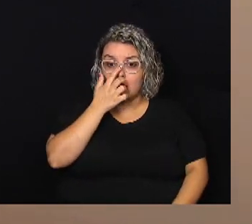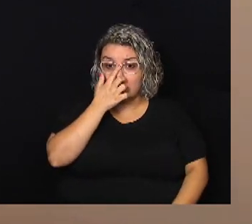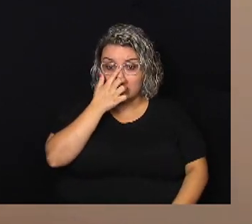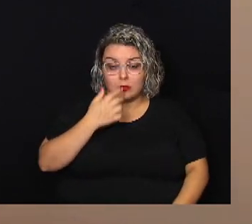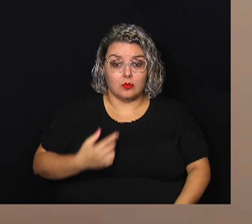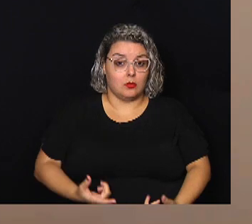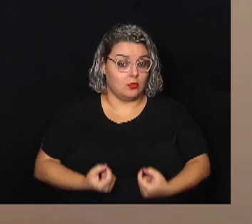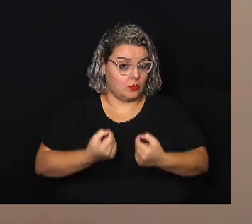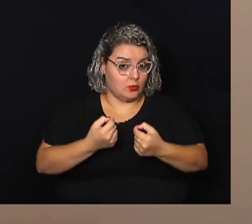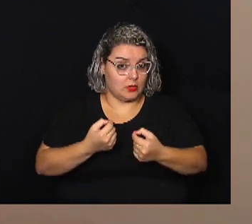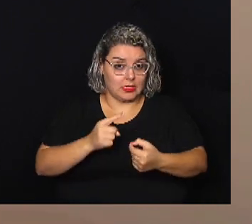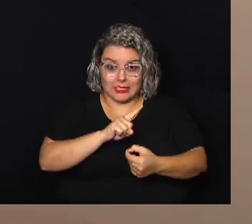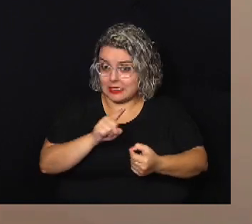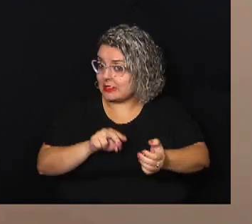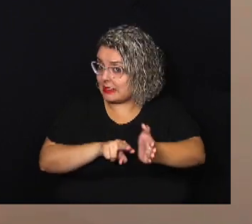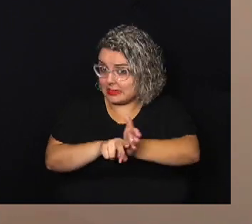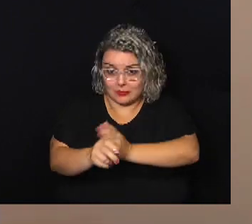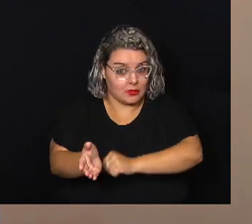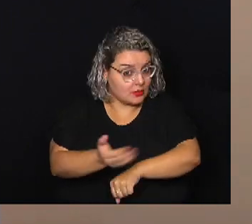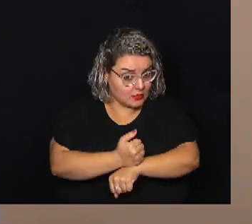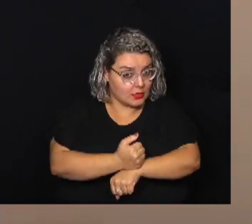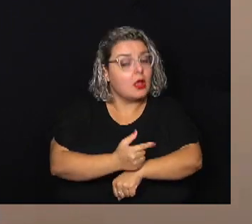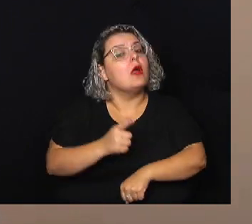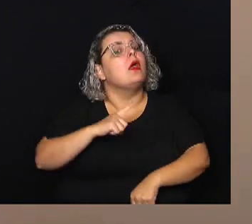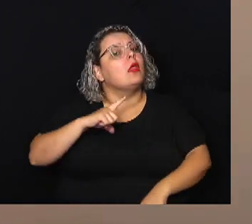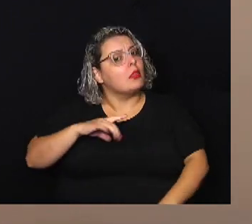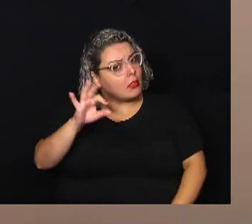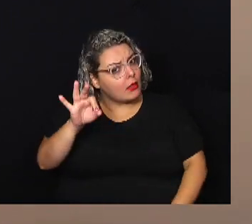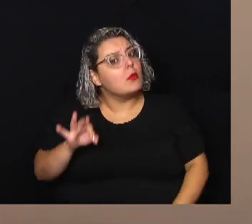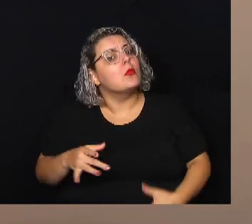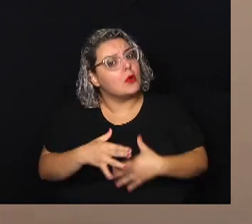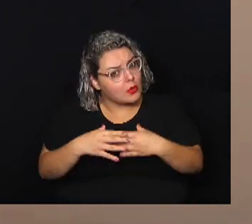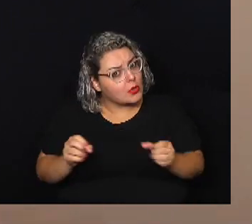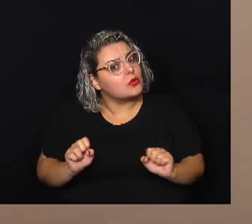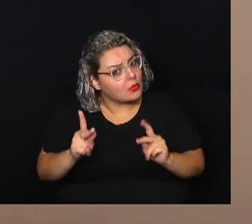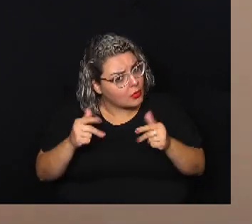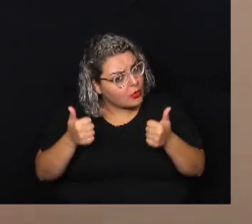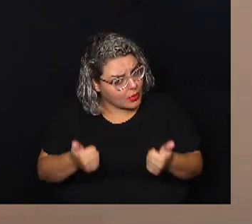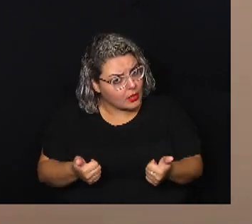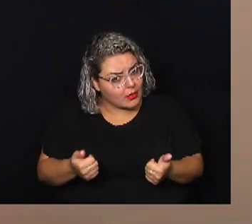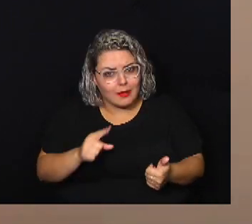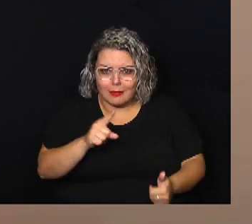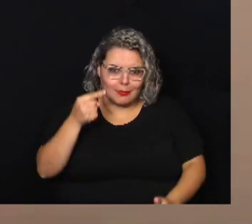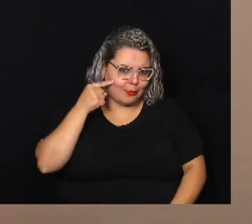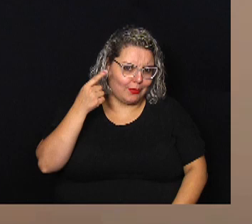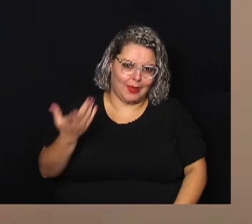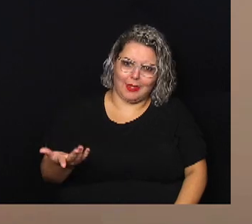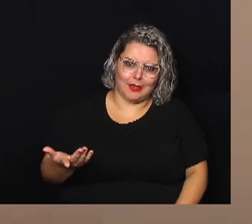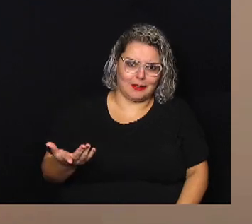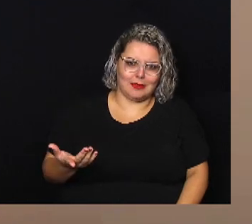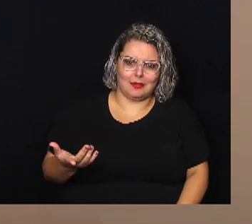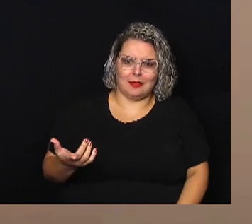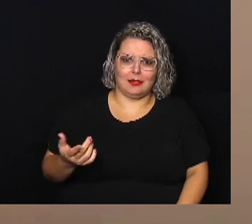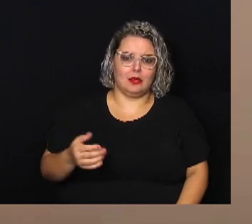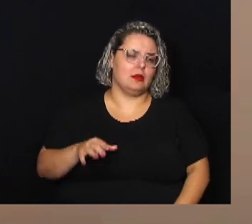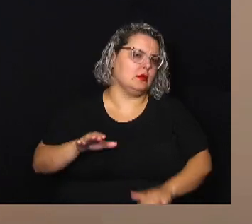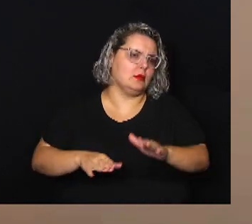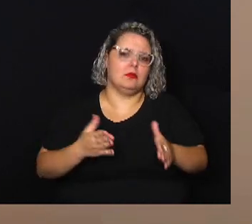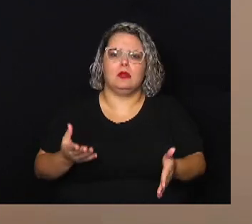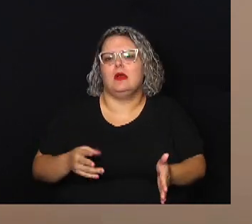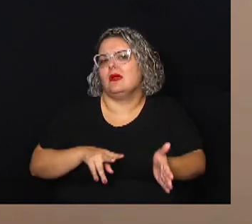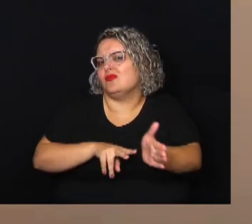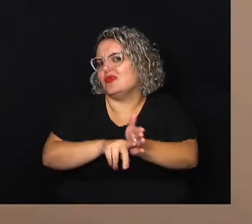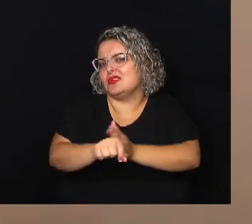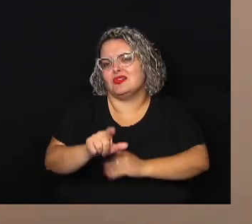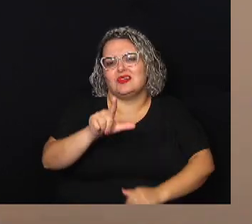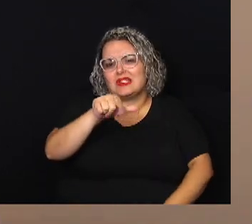diagnosticado precoce, ele também tem chance de cura, ok? Não pensem que quem porventura for